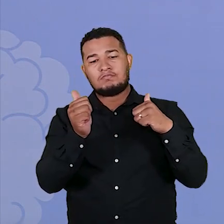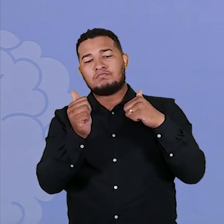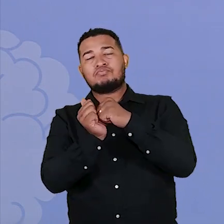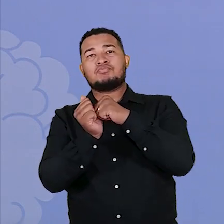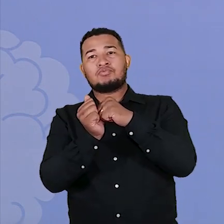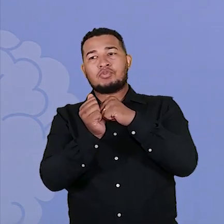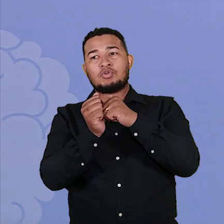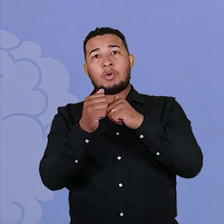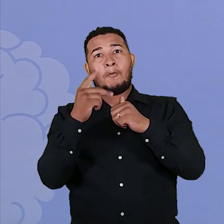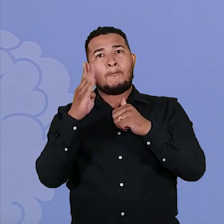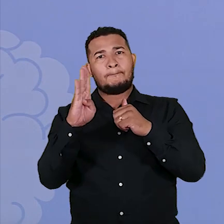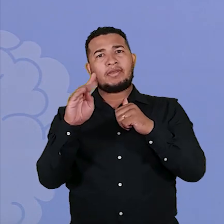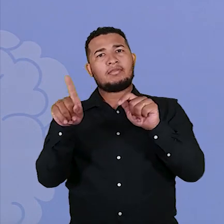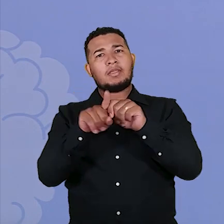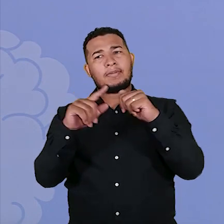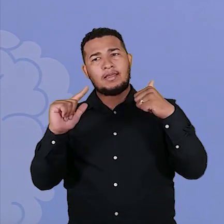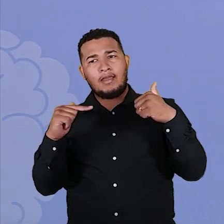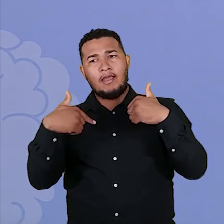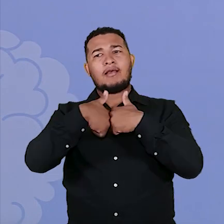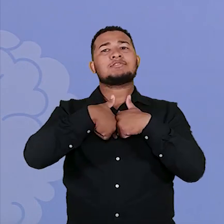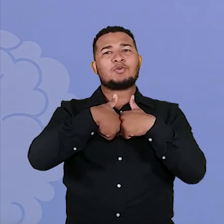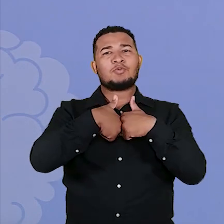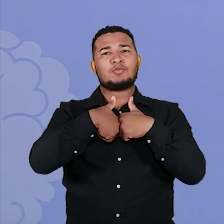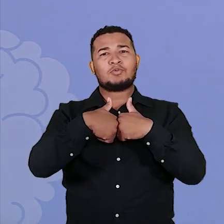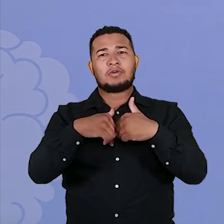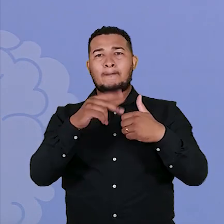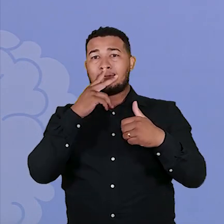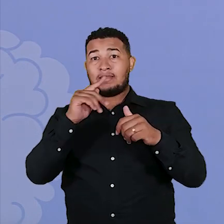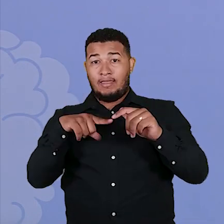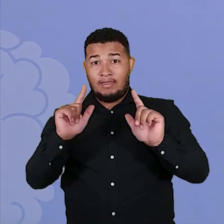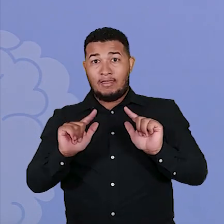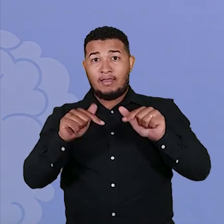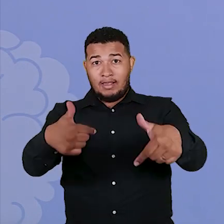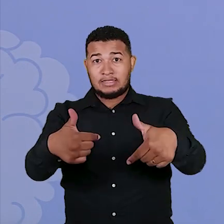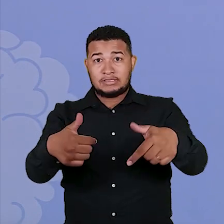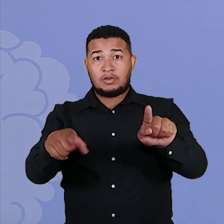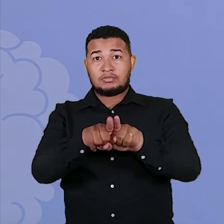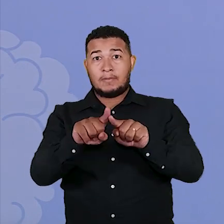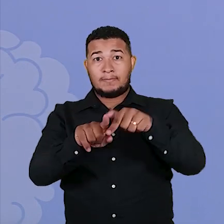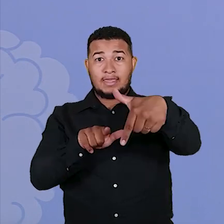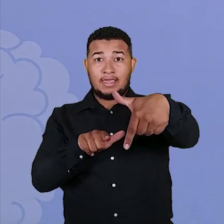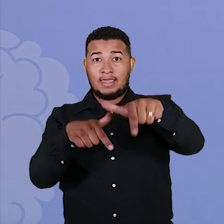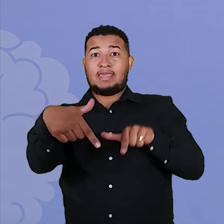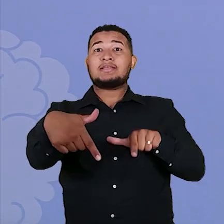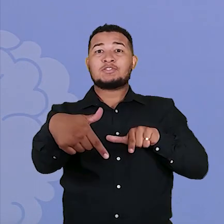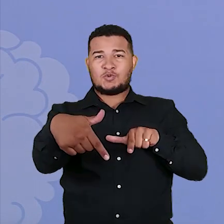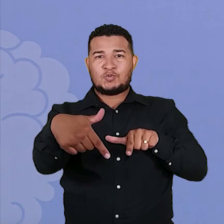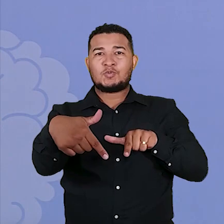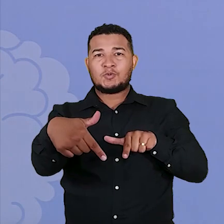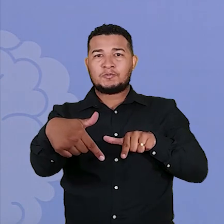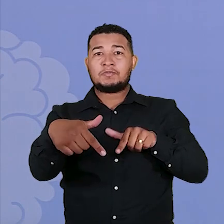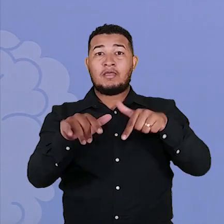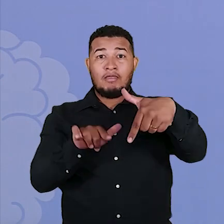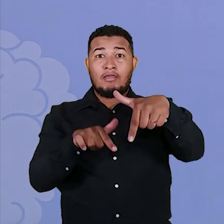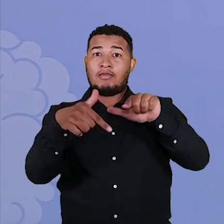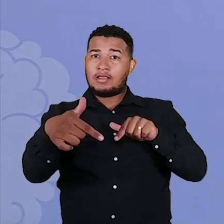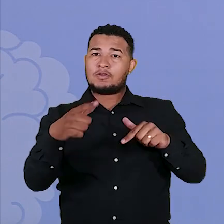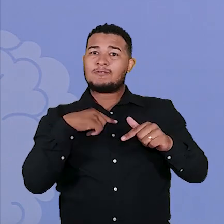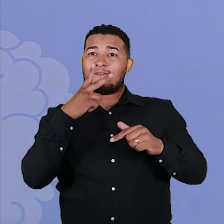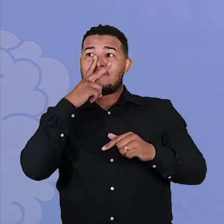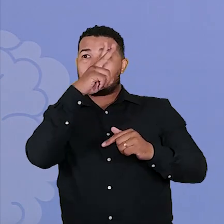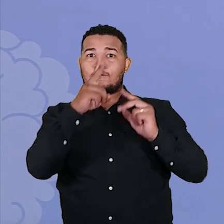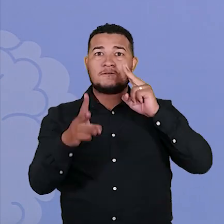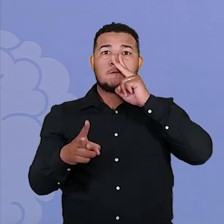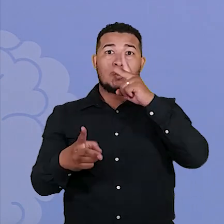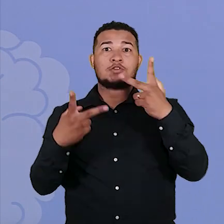ele é a sensação o corpo b reage então tem gente tem ação ea reação tá então ação e reação ela